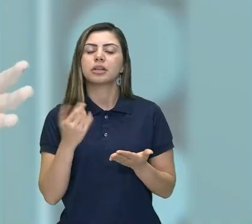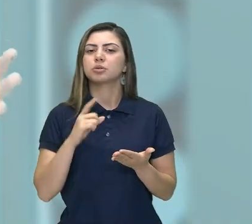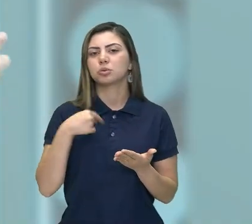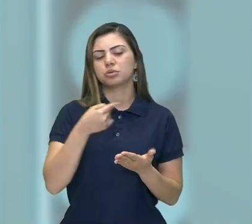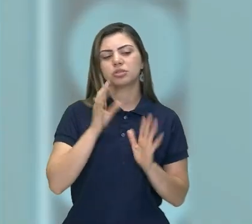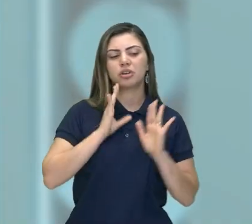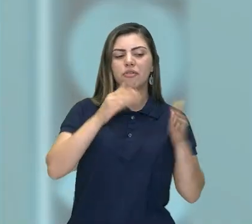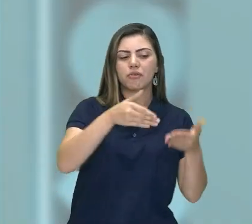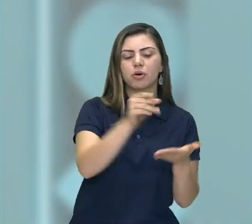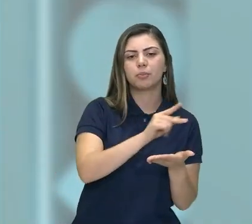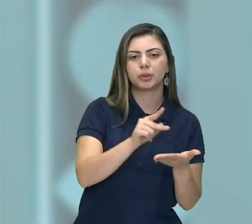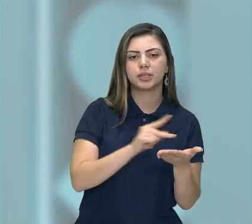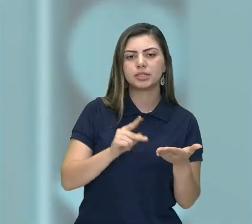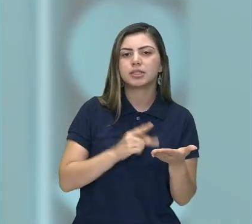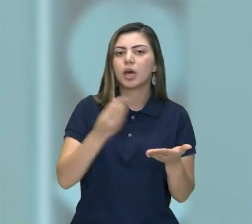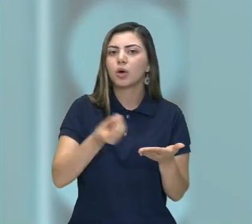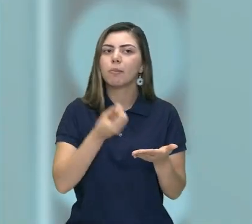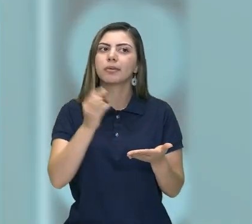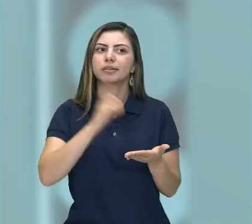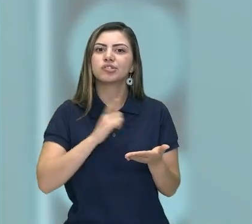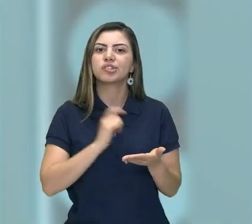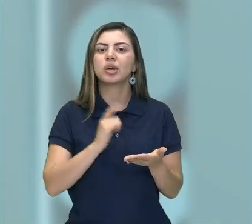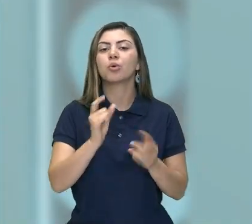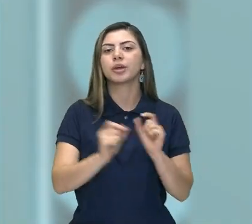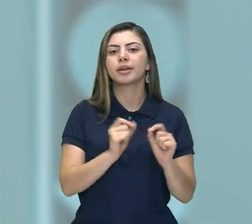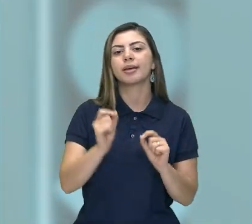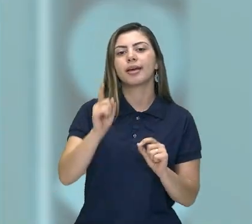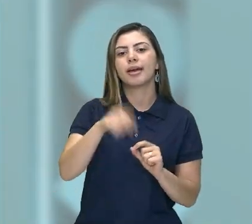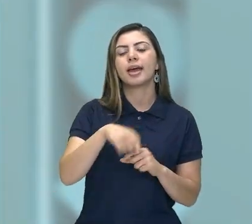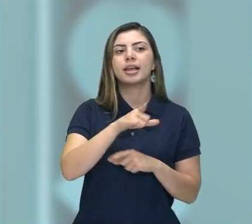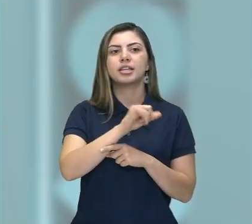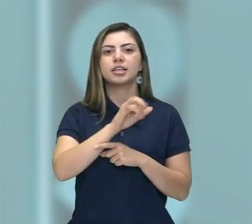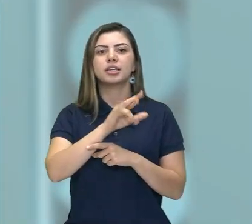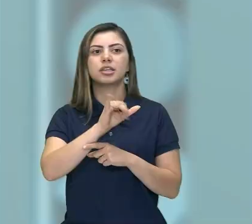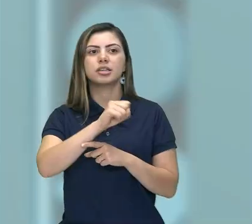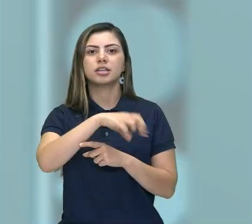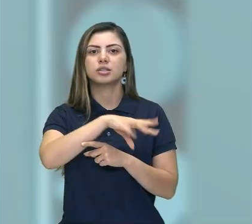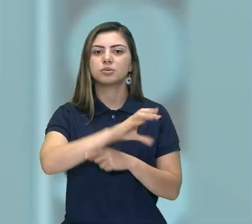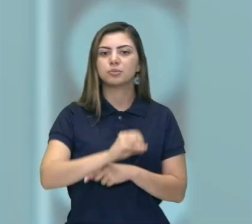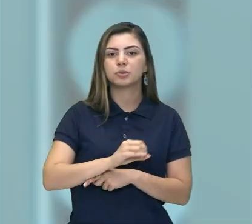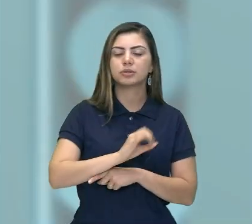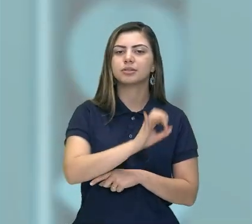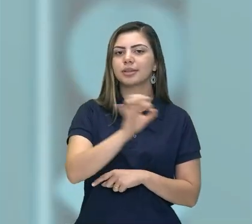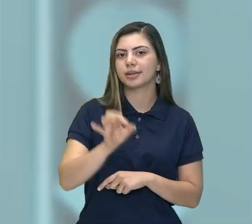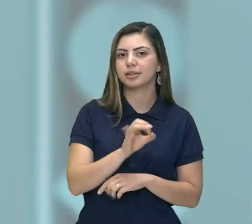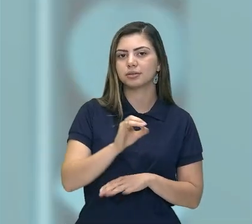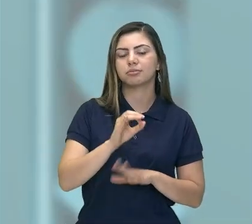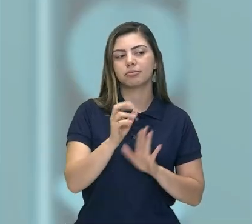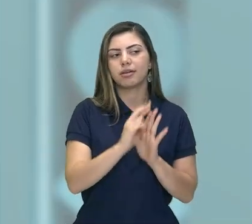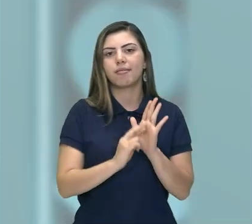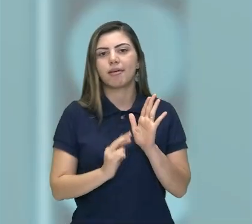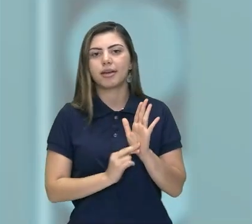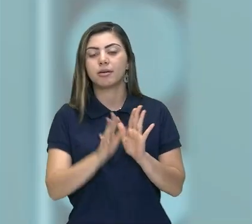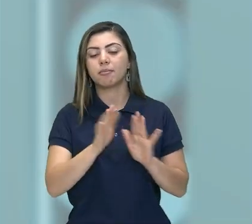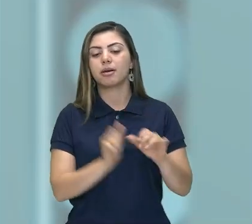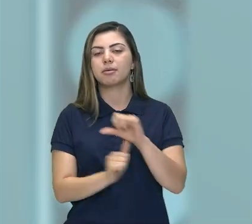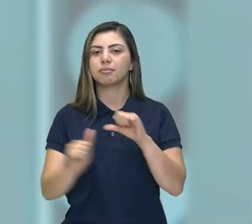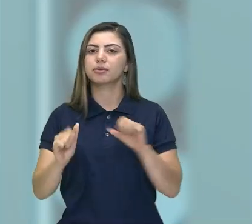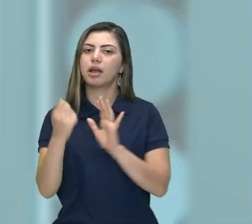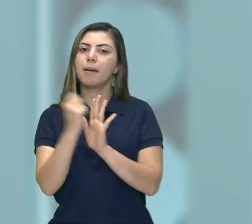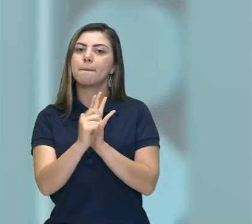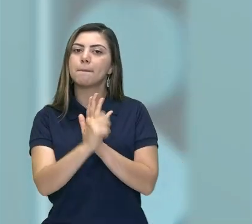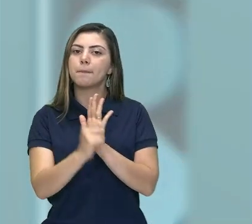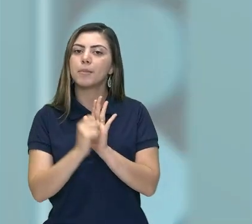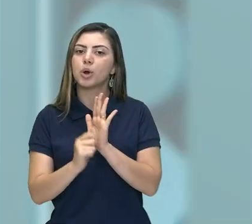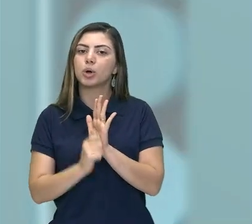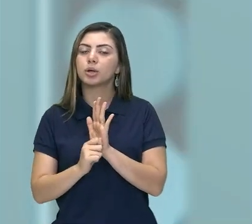voltada para o lirismo, ou seja, para a subjetividade, para a métrica, e a prosa mais para a